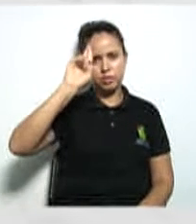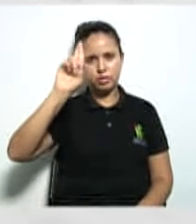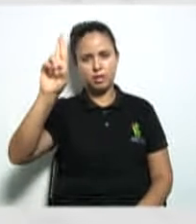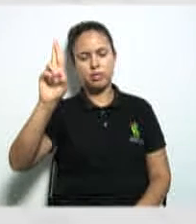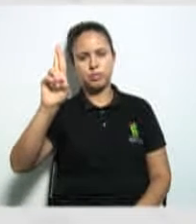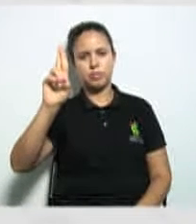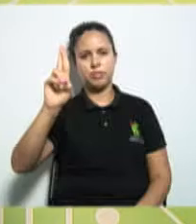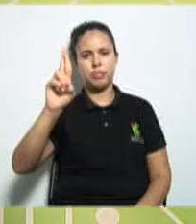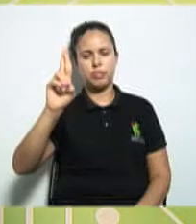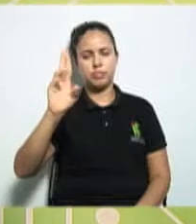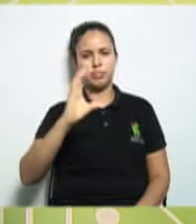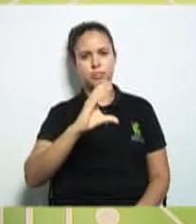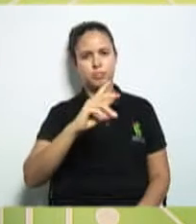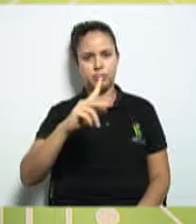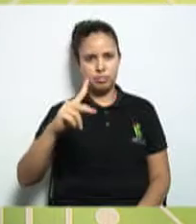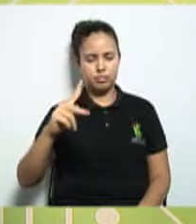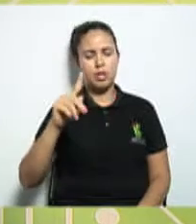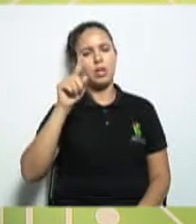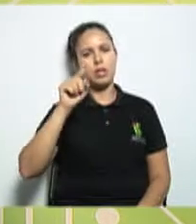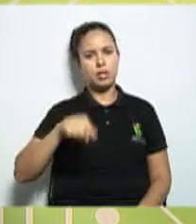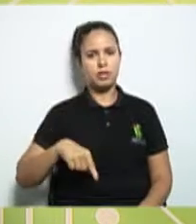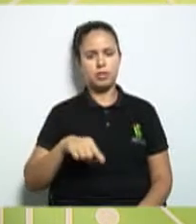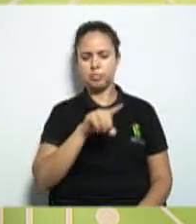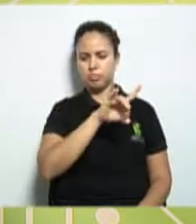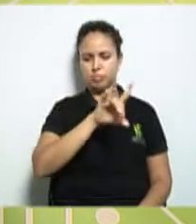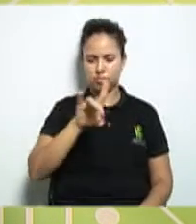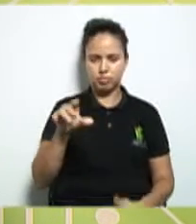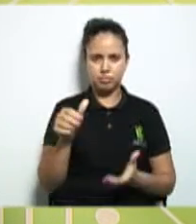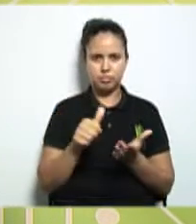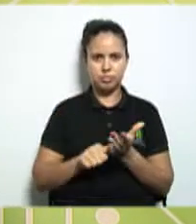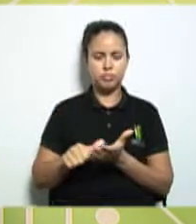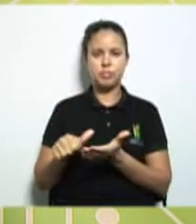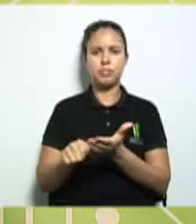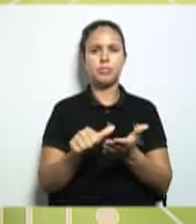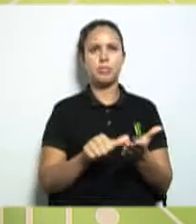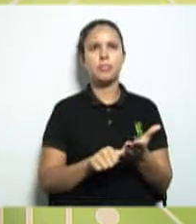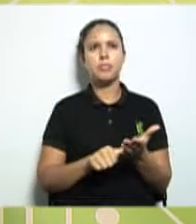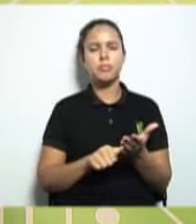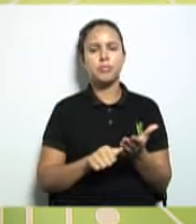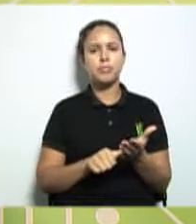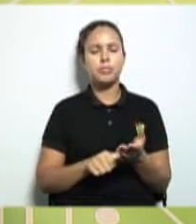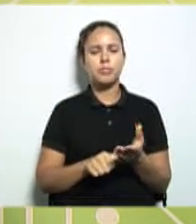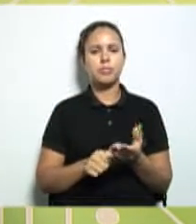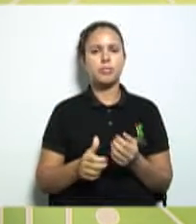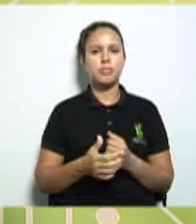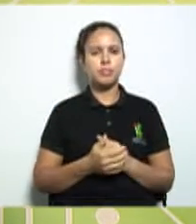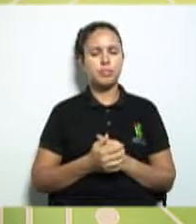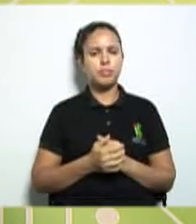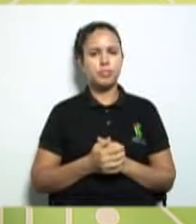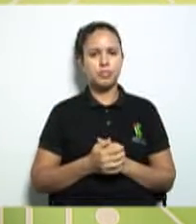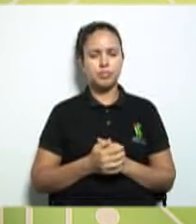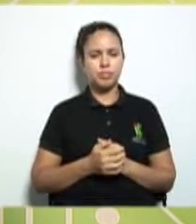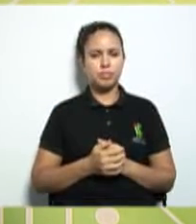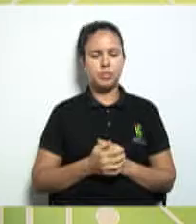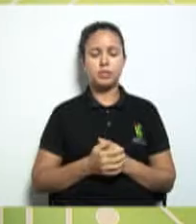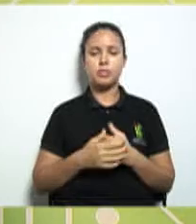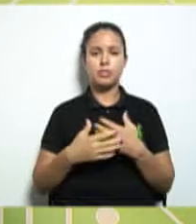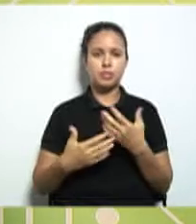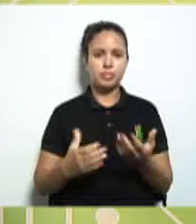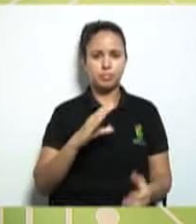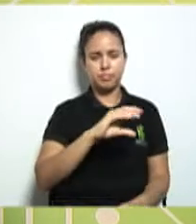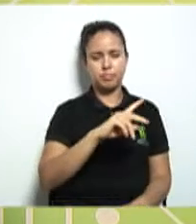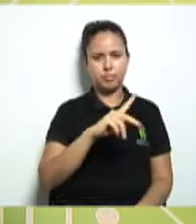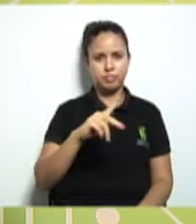seus associados, não é isso? E para que essa cooperativa dê certo, dê